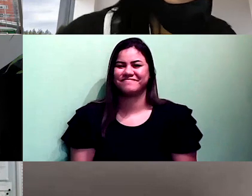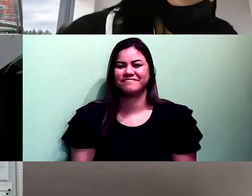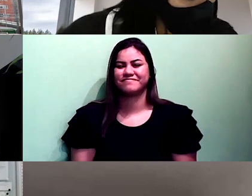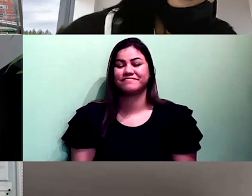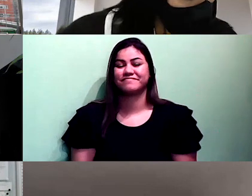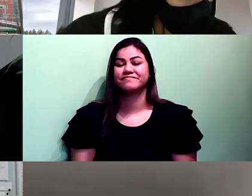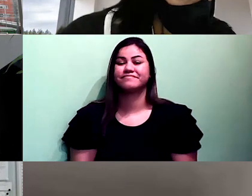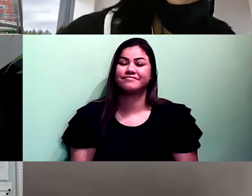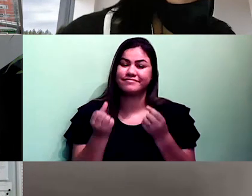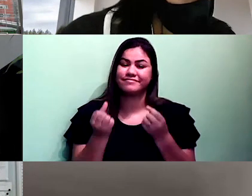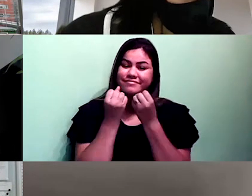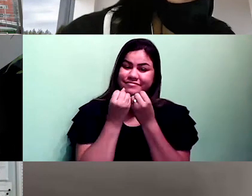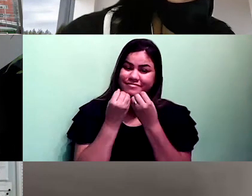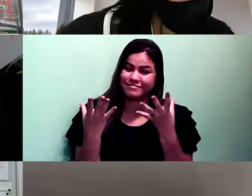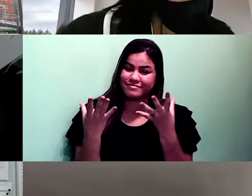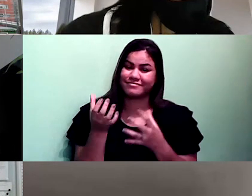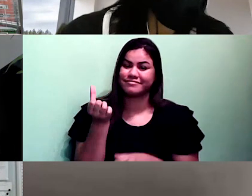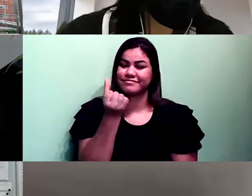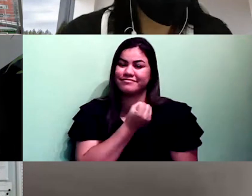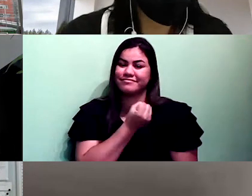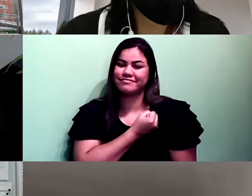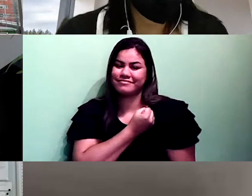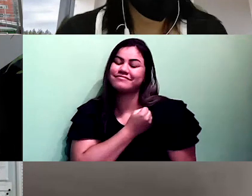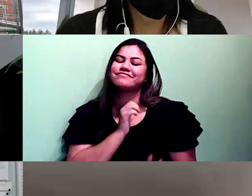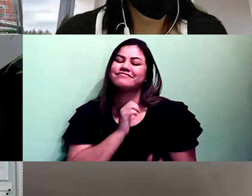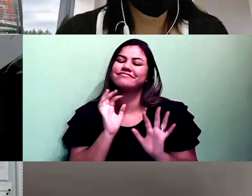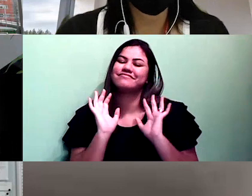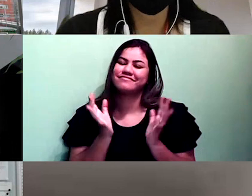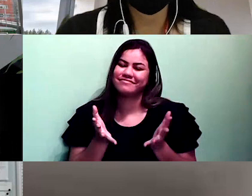Bom, é isso. Foram 6 números.